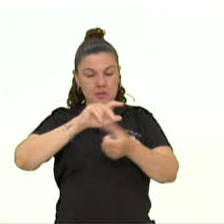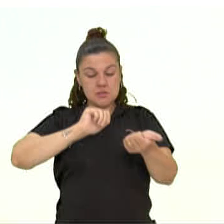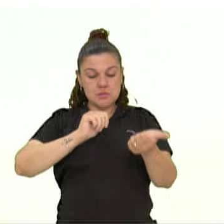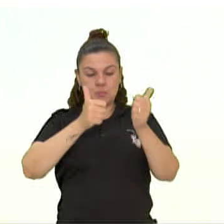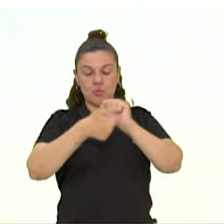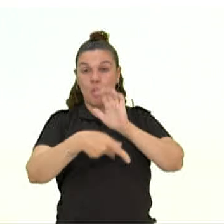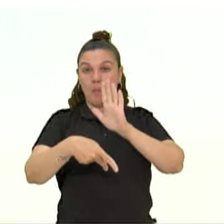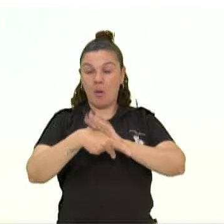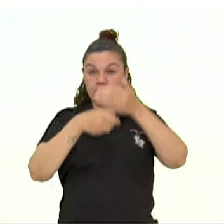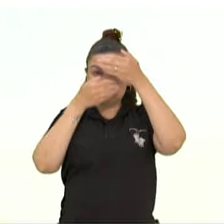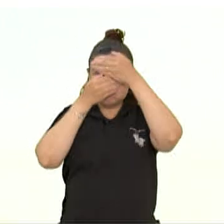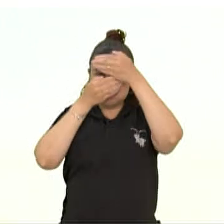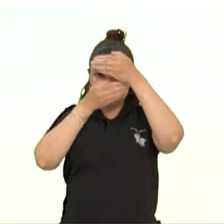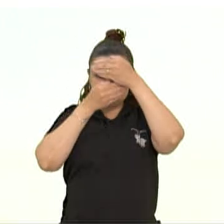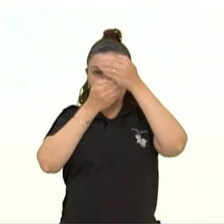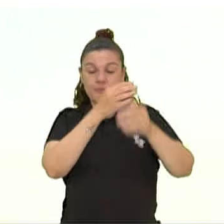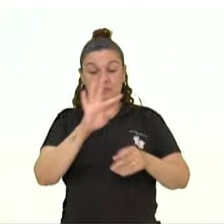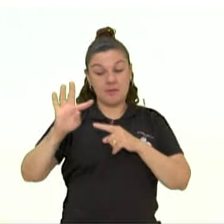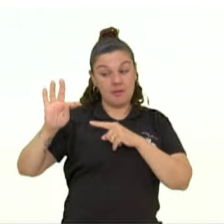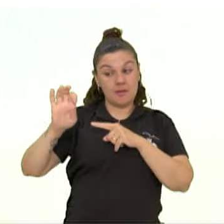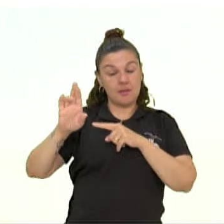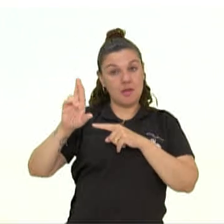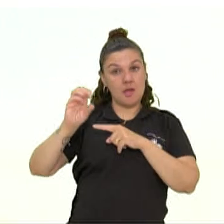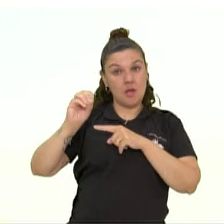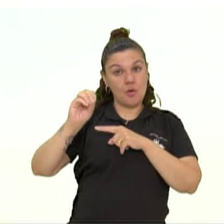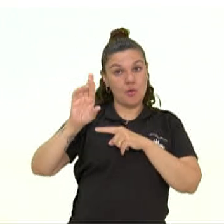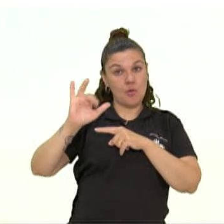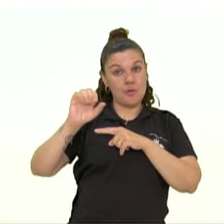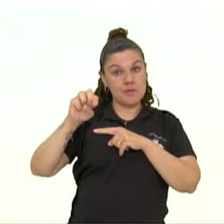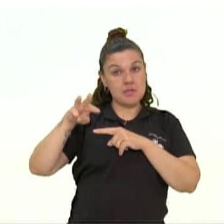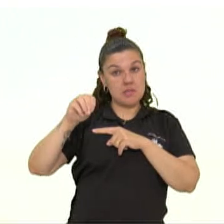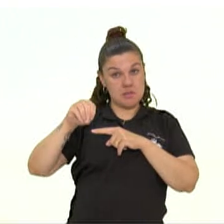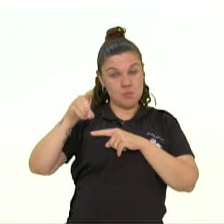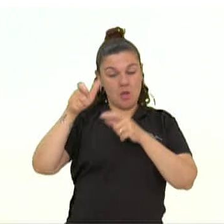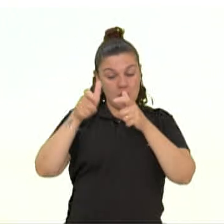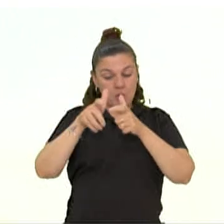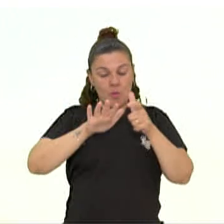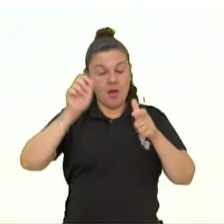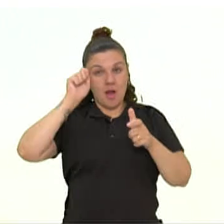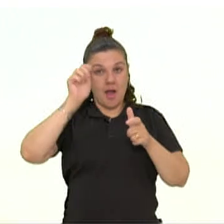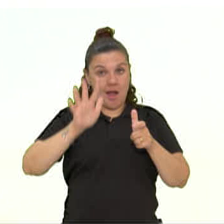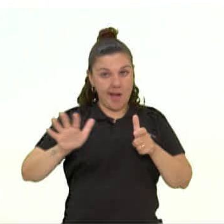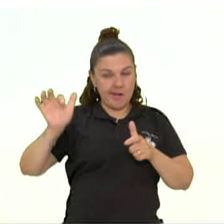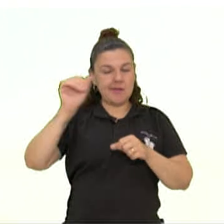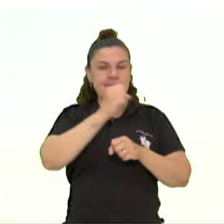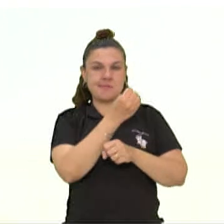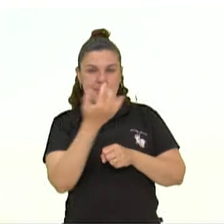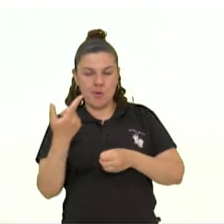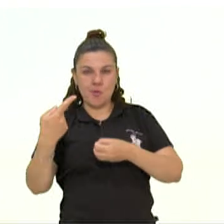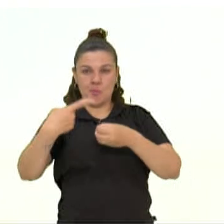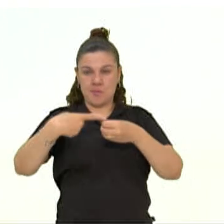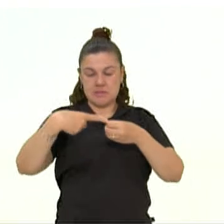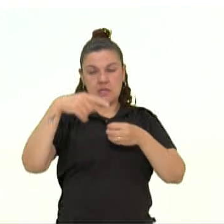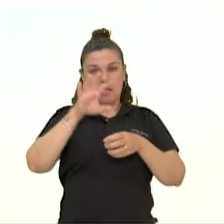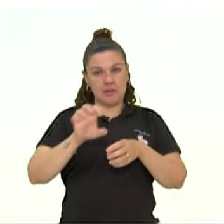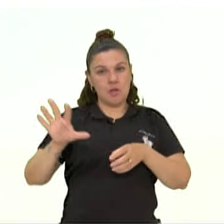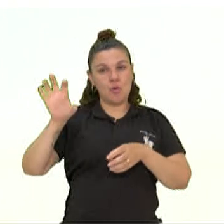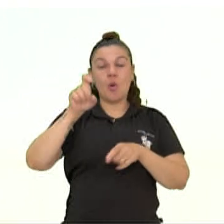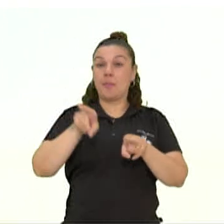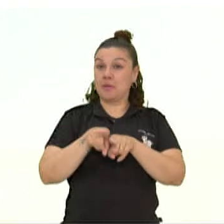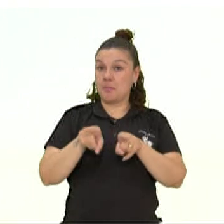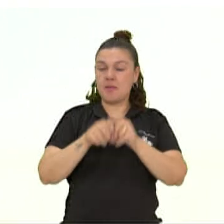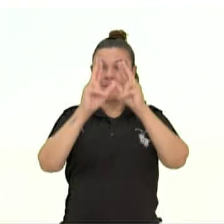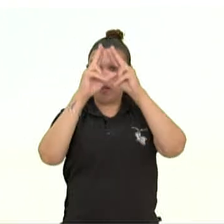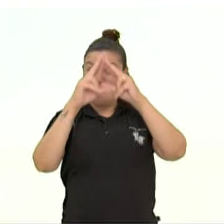de terrorismo. É uma outra questão que se enfrenta na Ásia, em algumas cidades europeias, vamos citar Paris, aí, que se torna uma